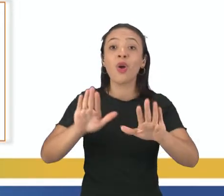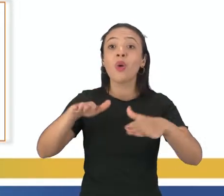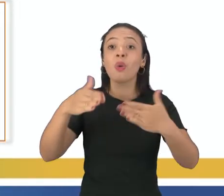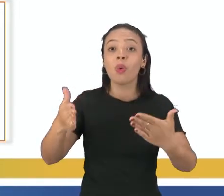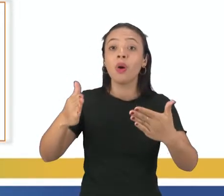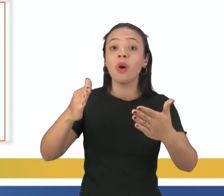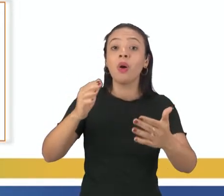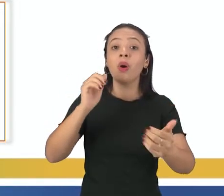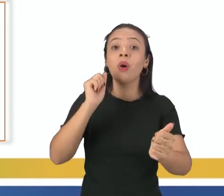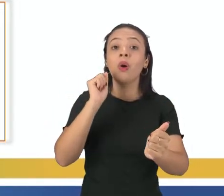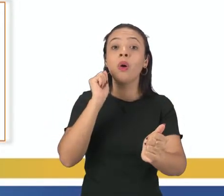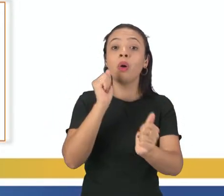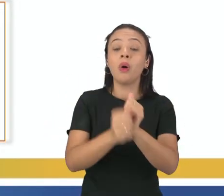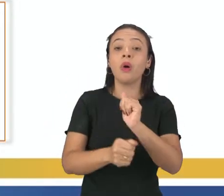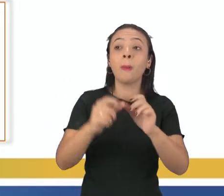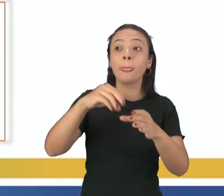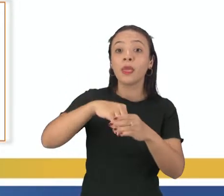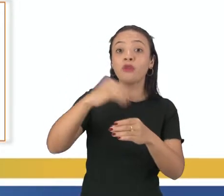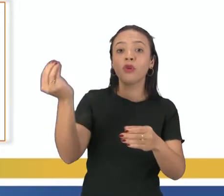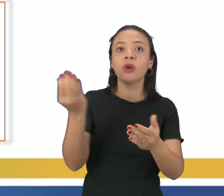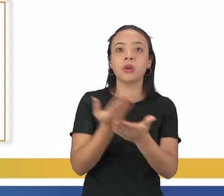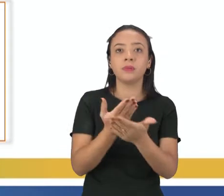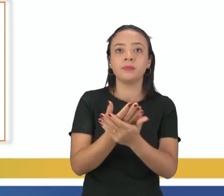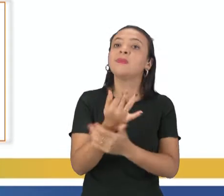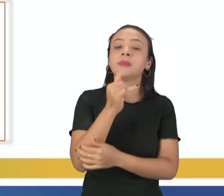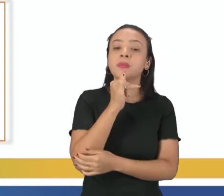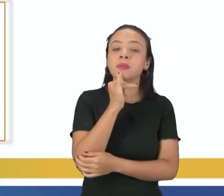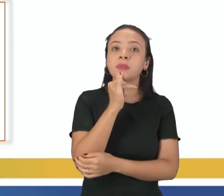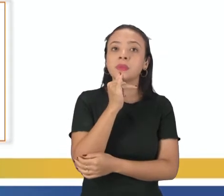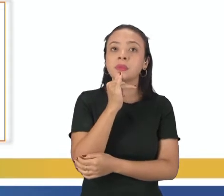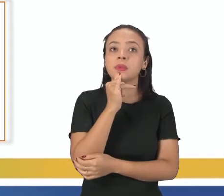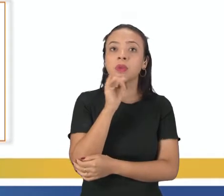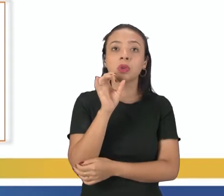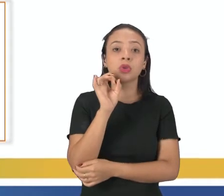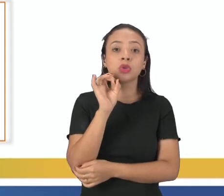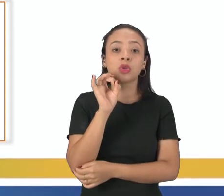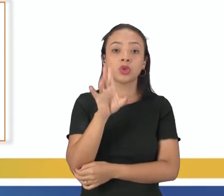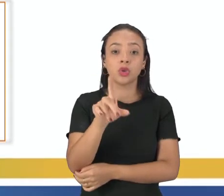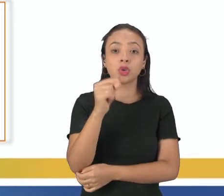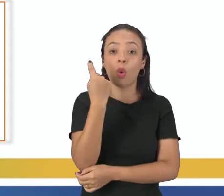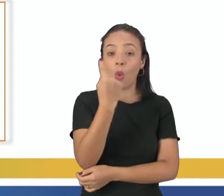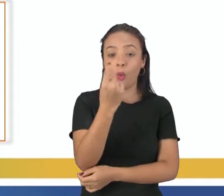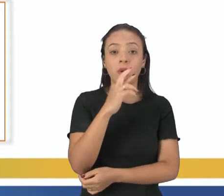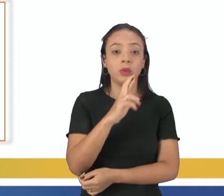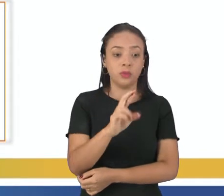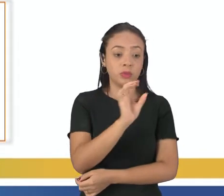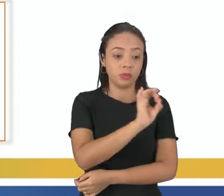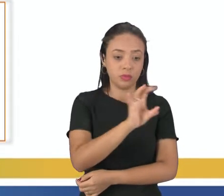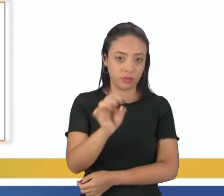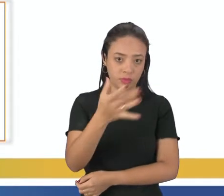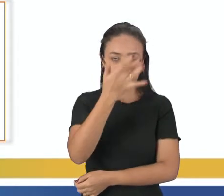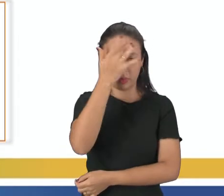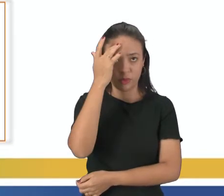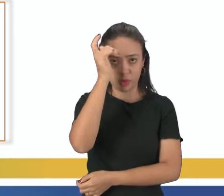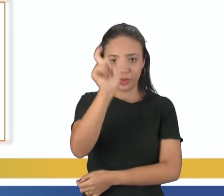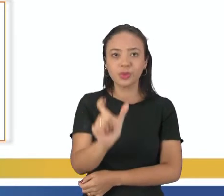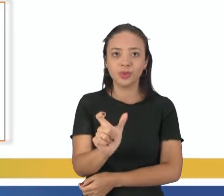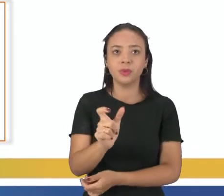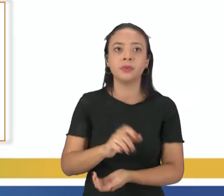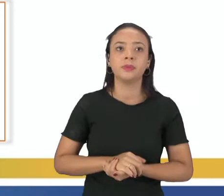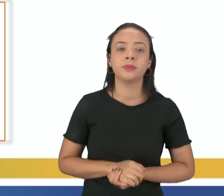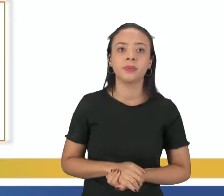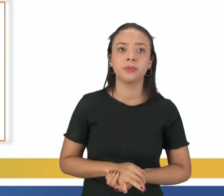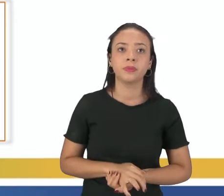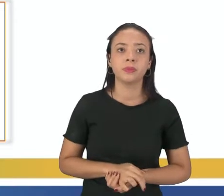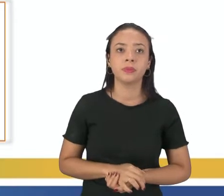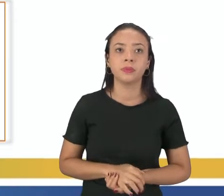deles desenvolve fora do período de aula. Por este exemplo, vamos considerar apenas uma resposta por pessoa. Para eu fazer esse levantamento, eu